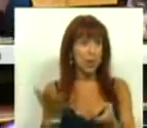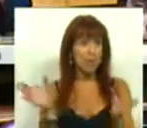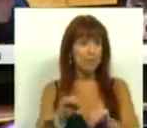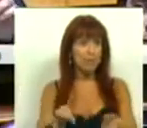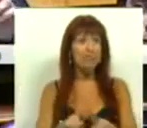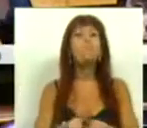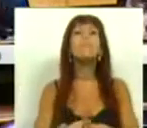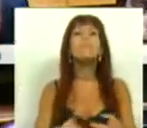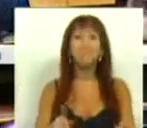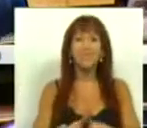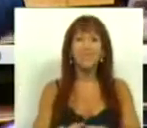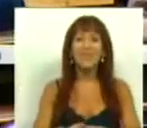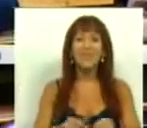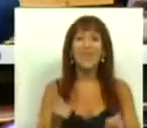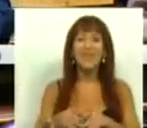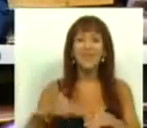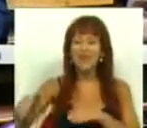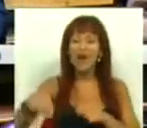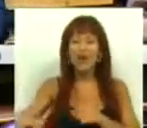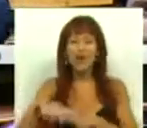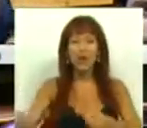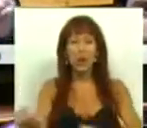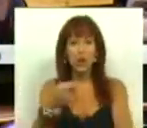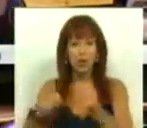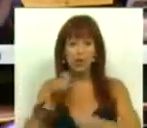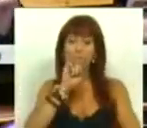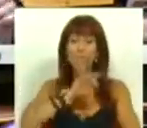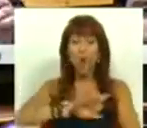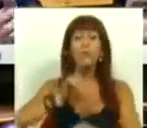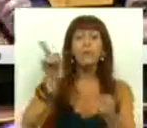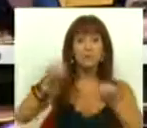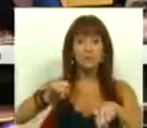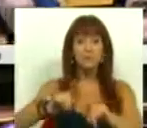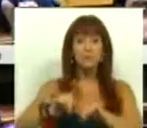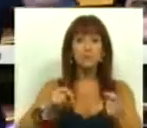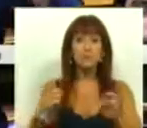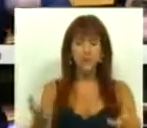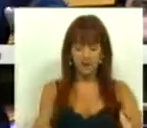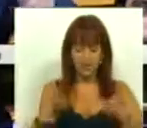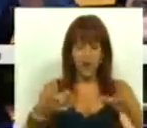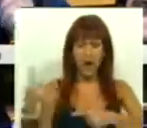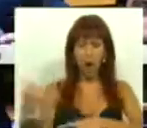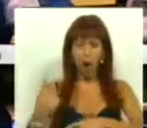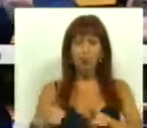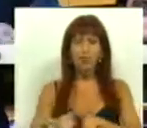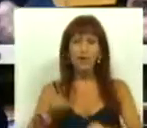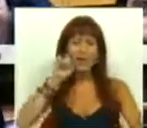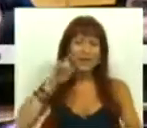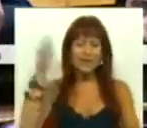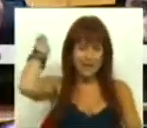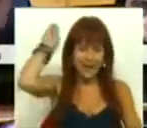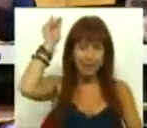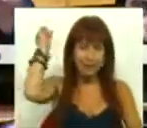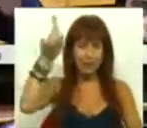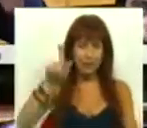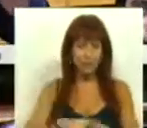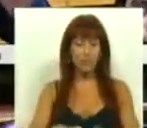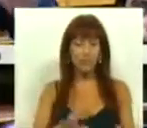seja um banco que funcione fora da zona comercial, que possa inclusivamente lançar obrigações com a garantia da